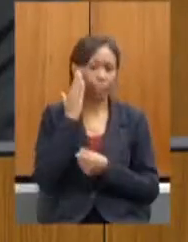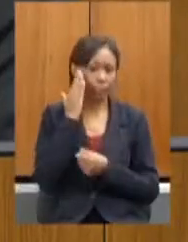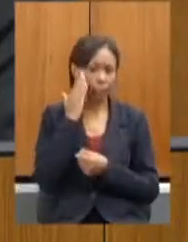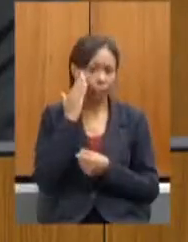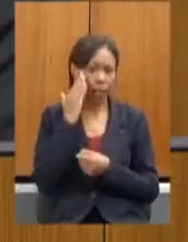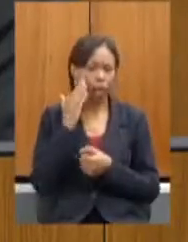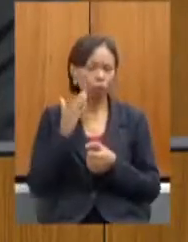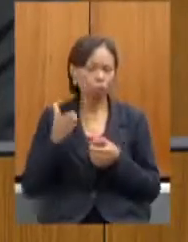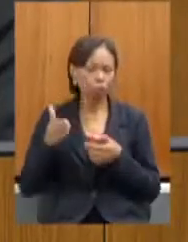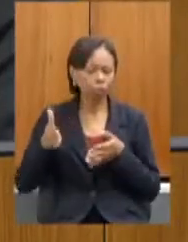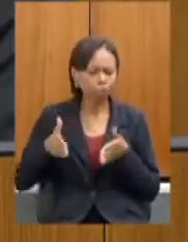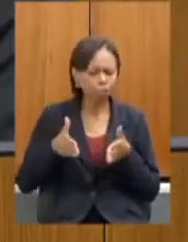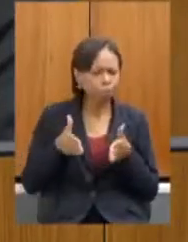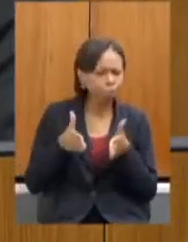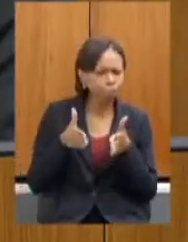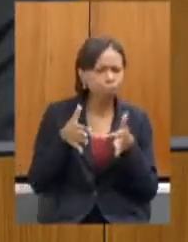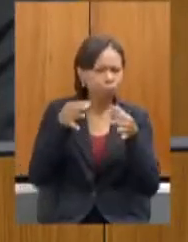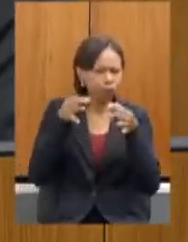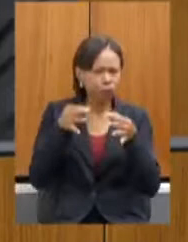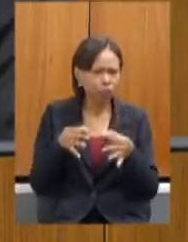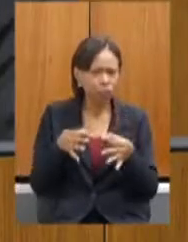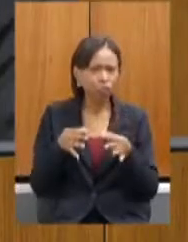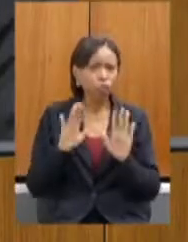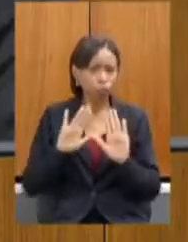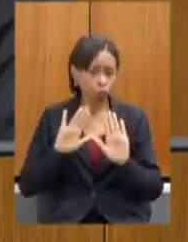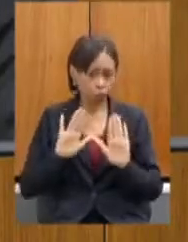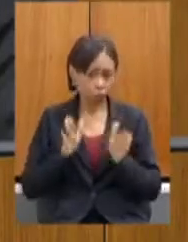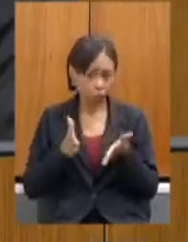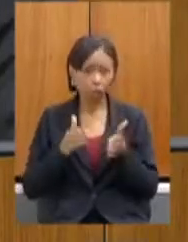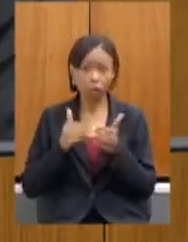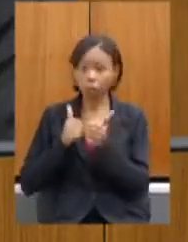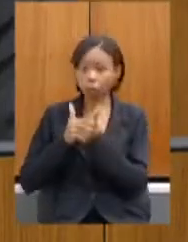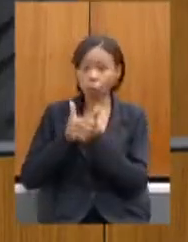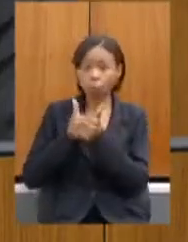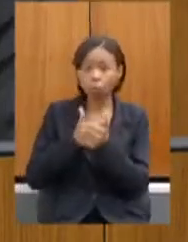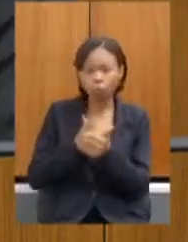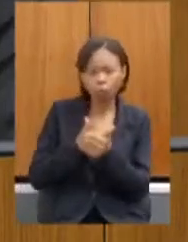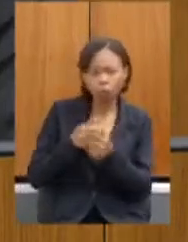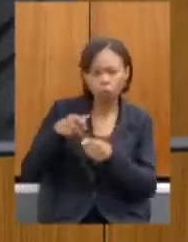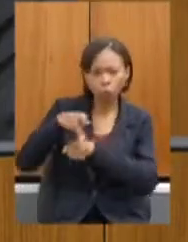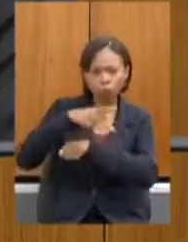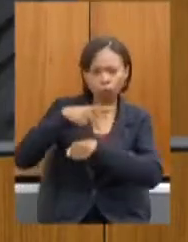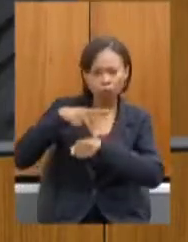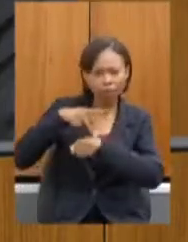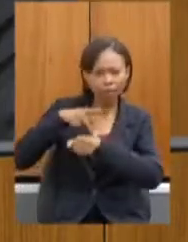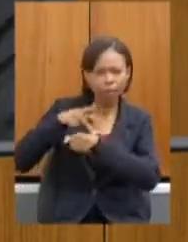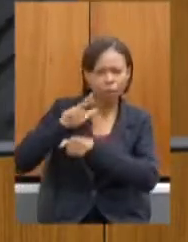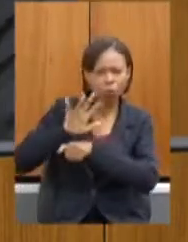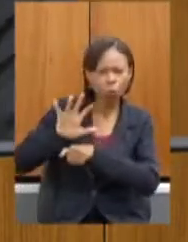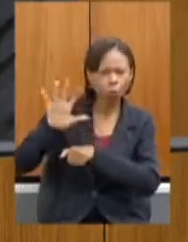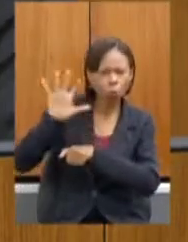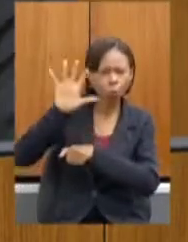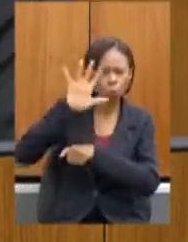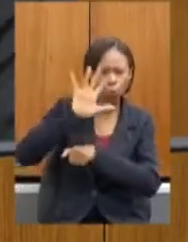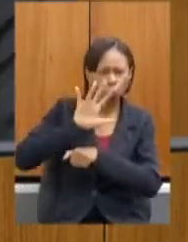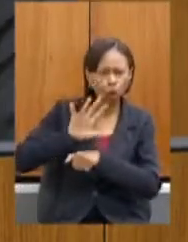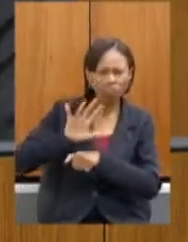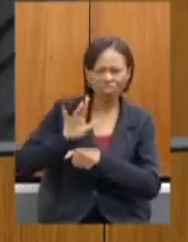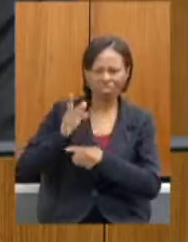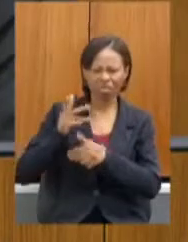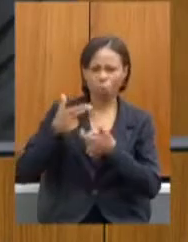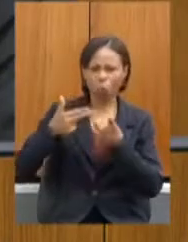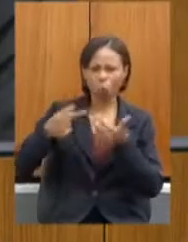nós acompanhamos né por quase todo o em situações de denúncias e